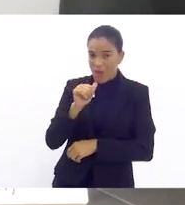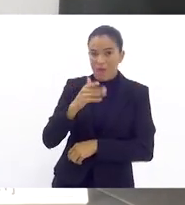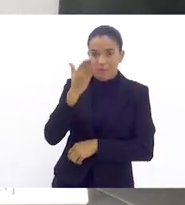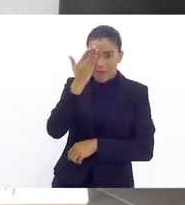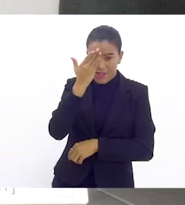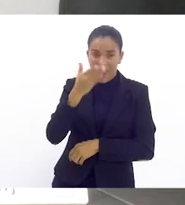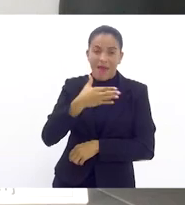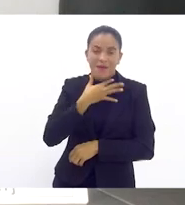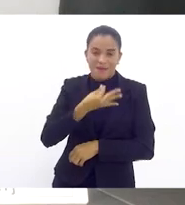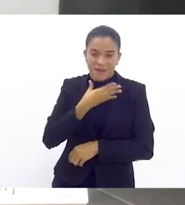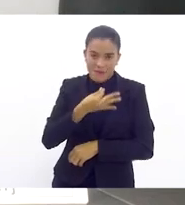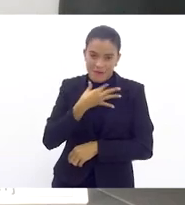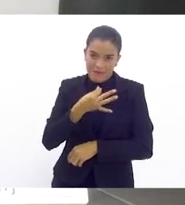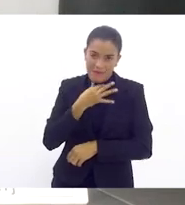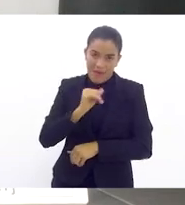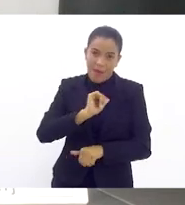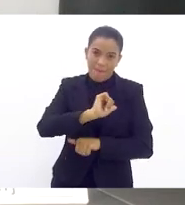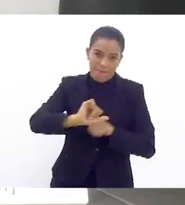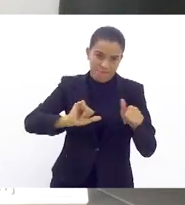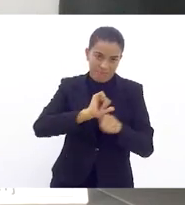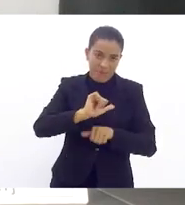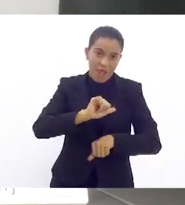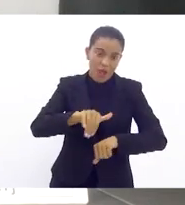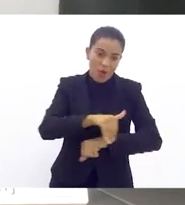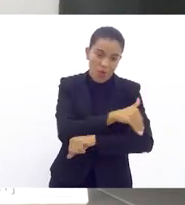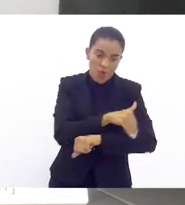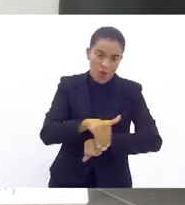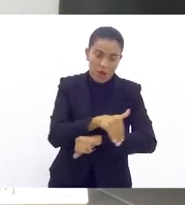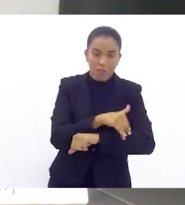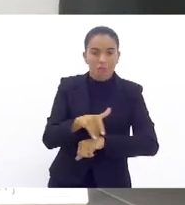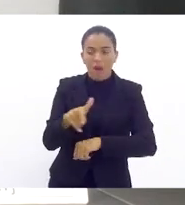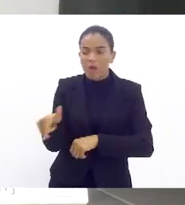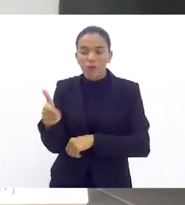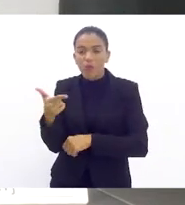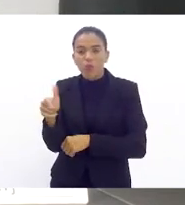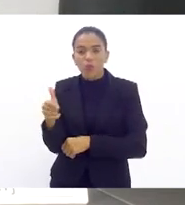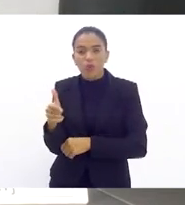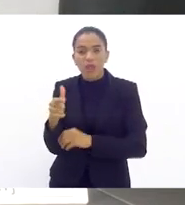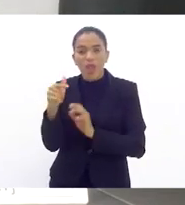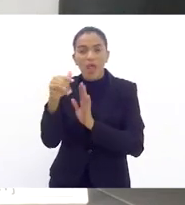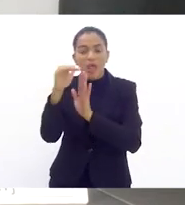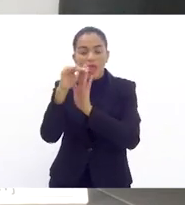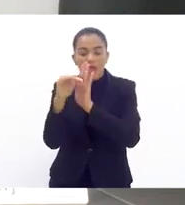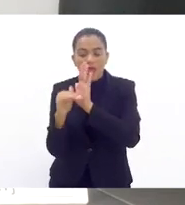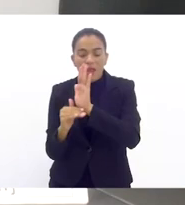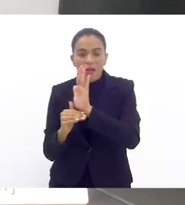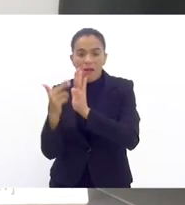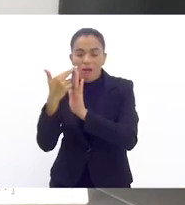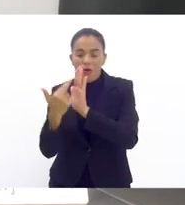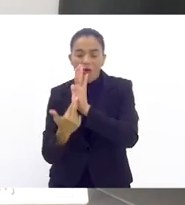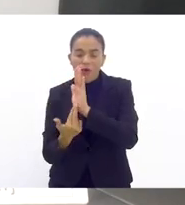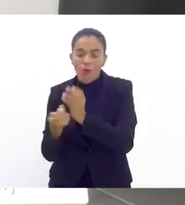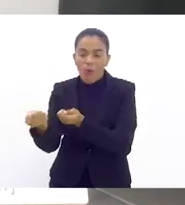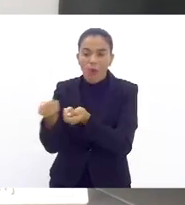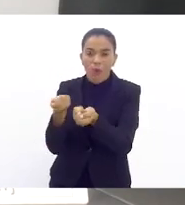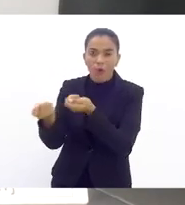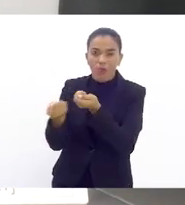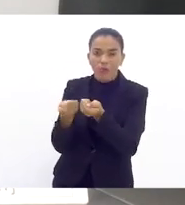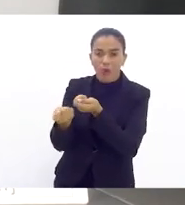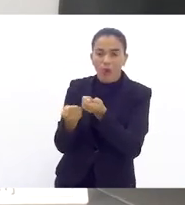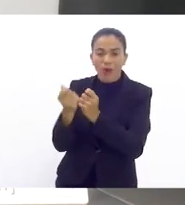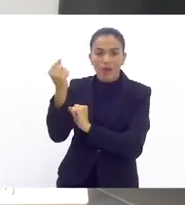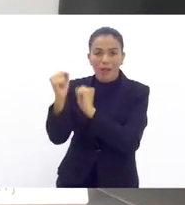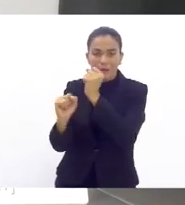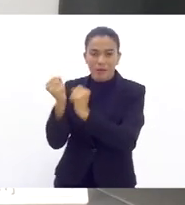na rua, mas o que eu vi também é que não existe um padrão de controle pelas próprias empresas. Cada uma